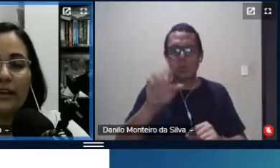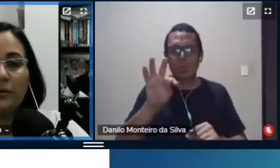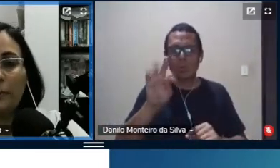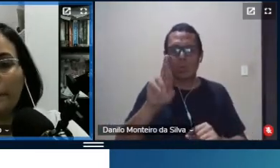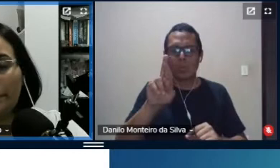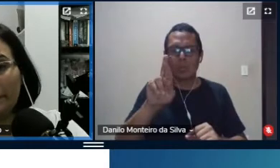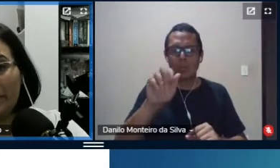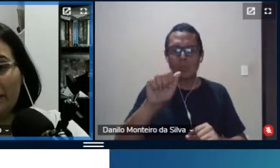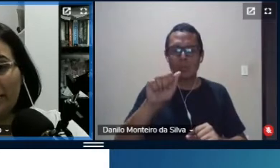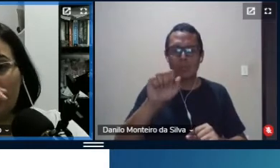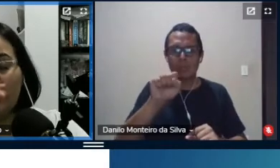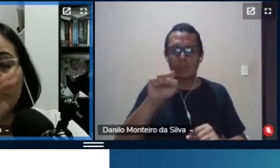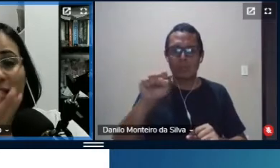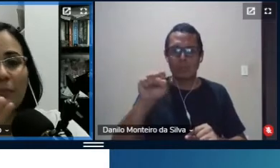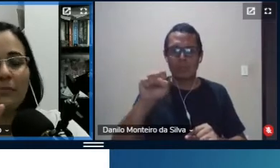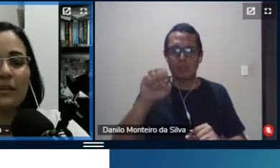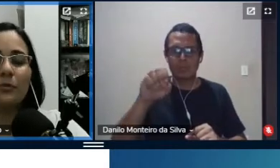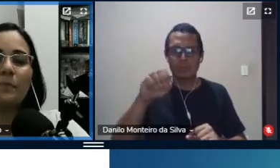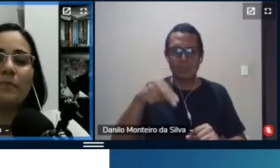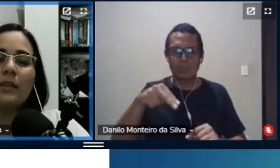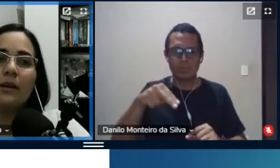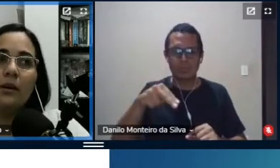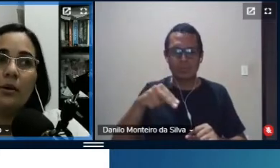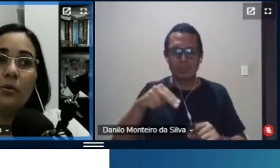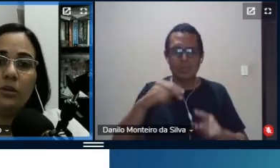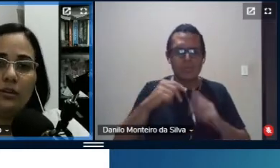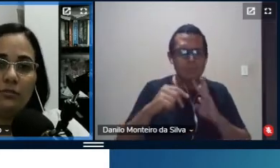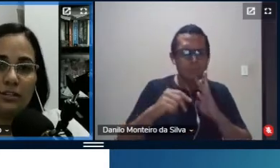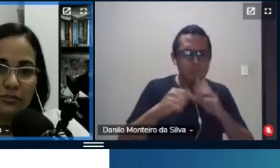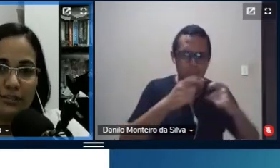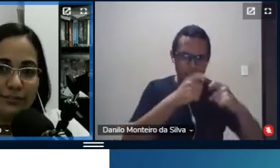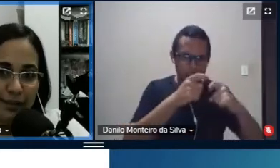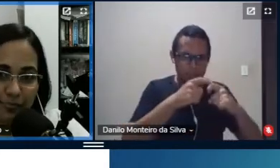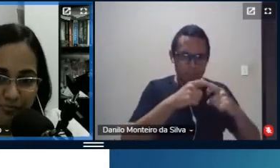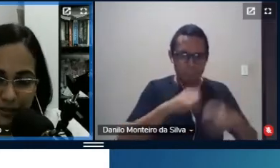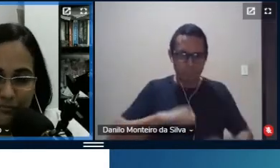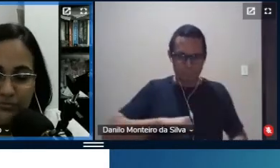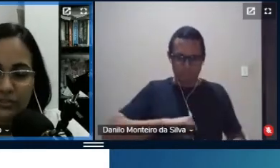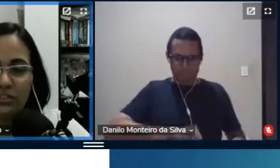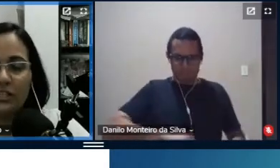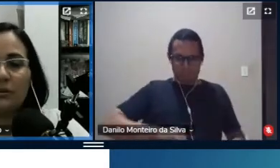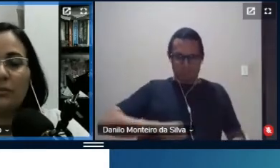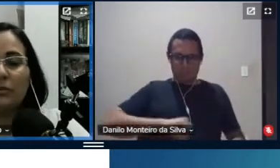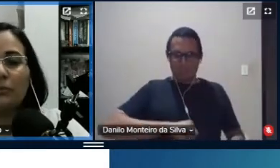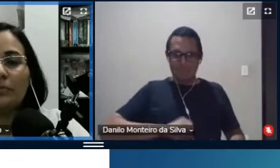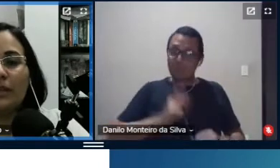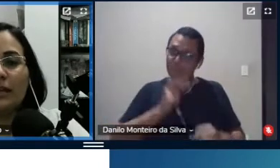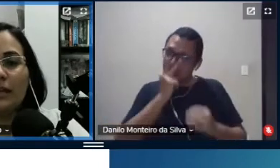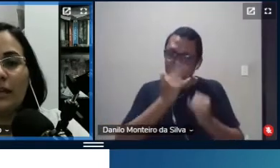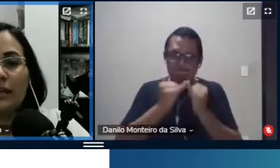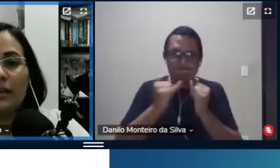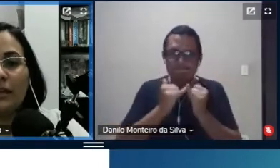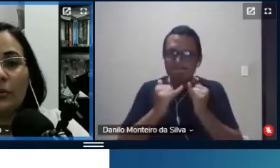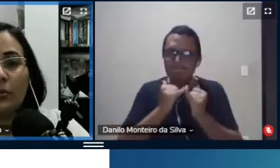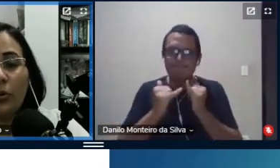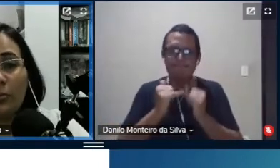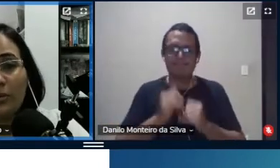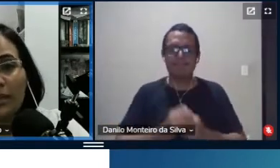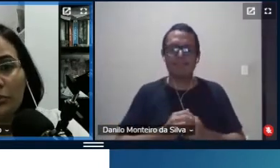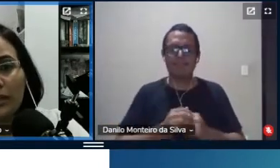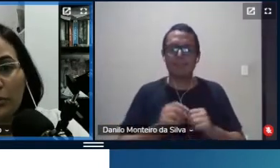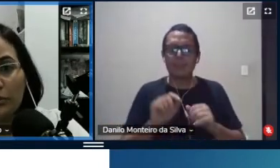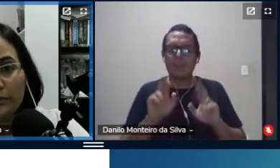do ensaio medicinal, mesmo equipamento. O que vai diferenciar, né, de equipamento? É